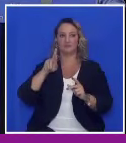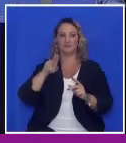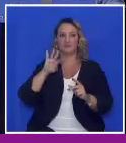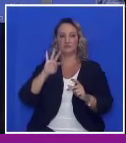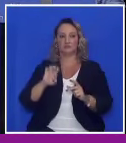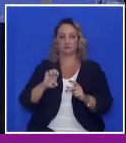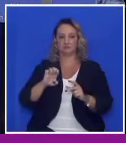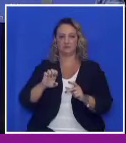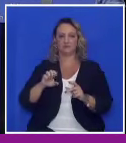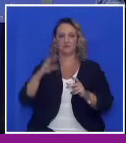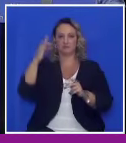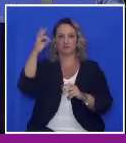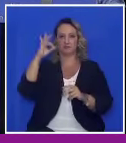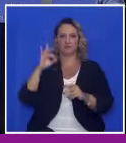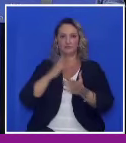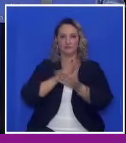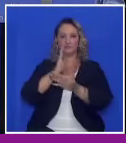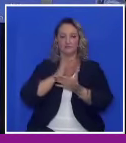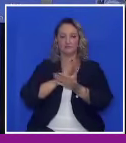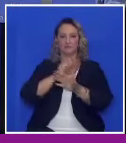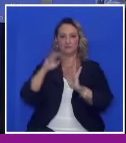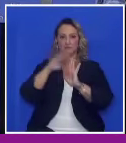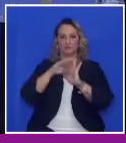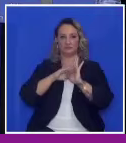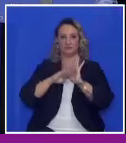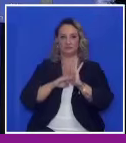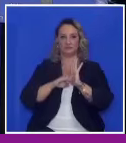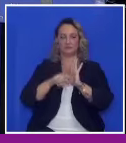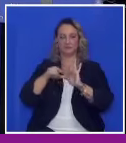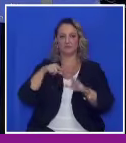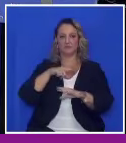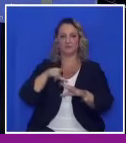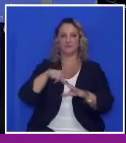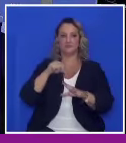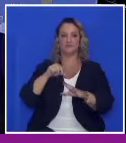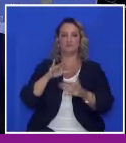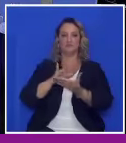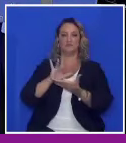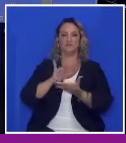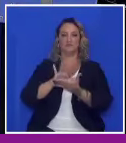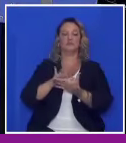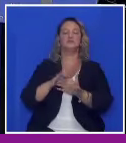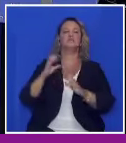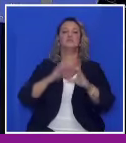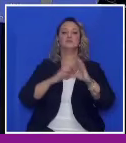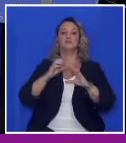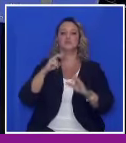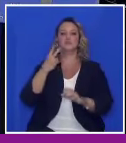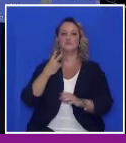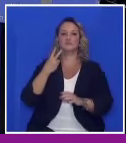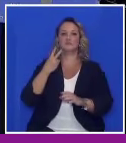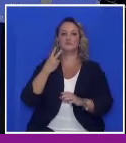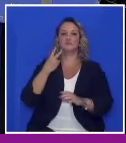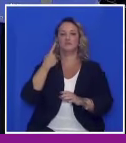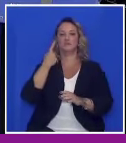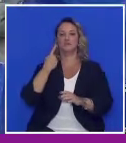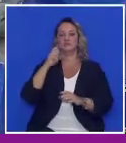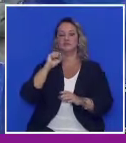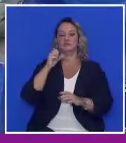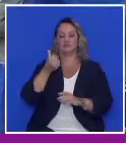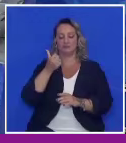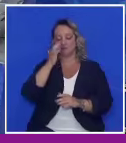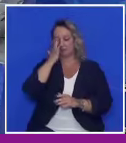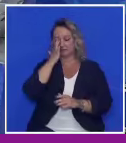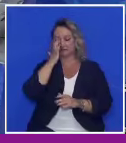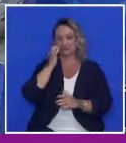da Costa, vão conferir, validar cada procedimento deste sorteio da Loto Fácil Concurso